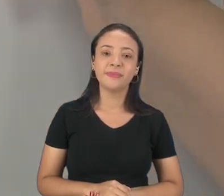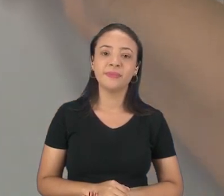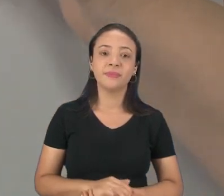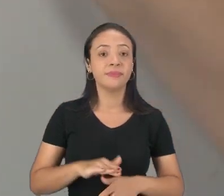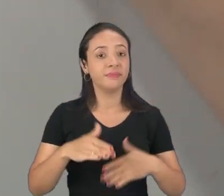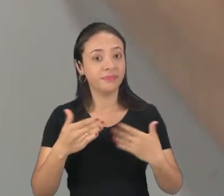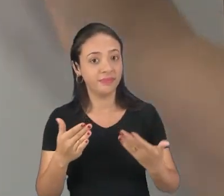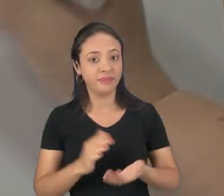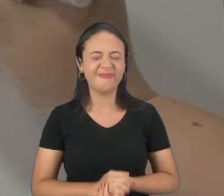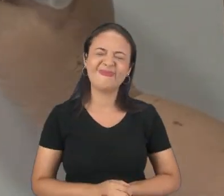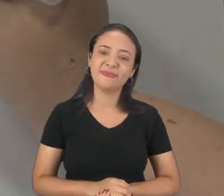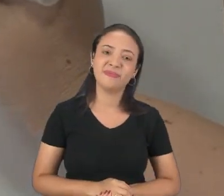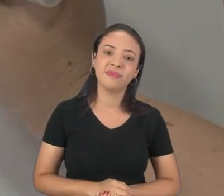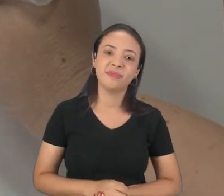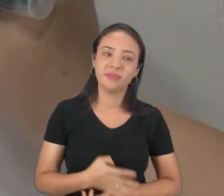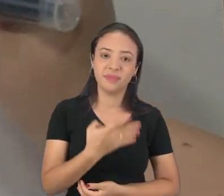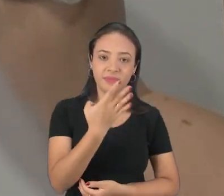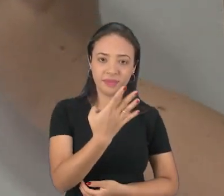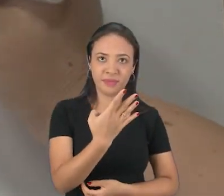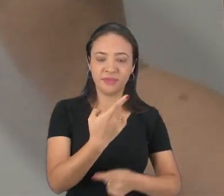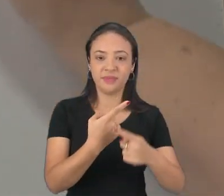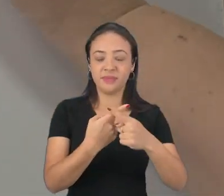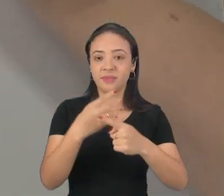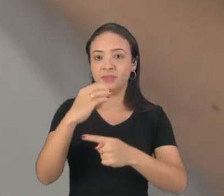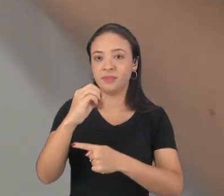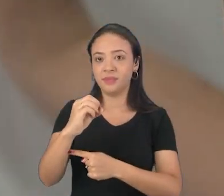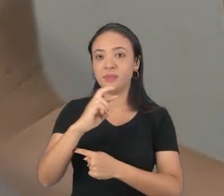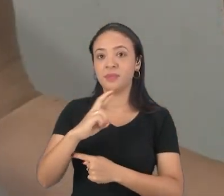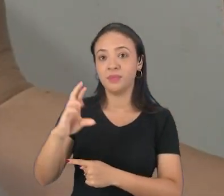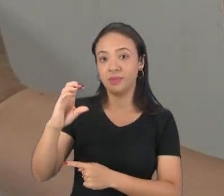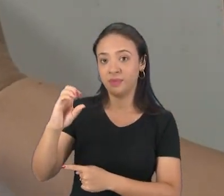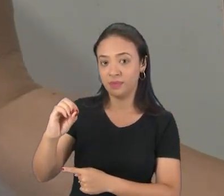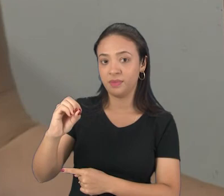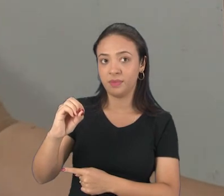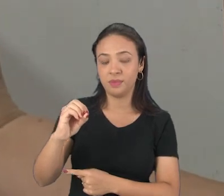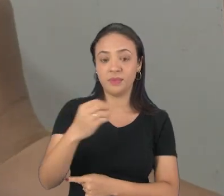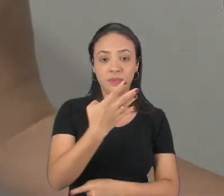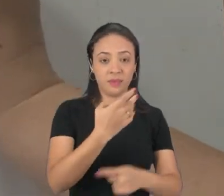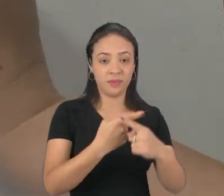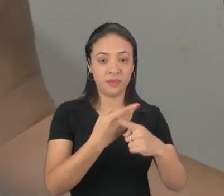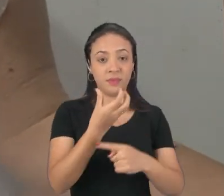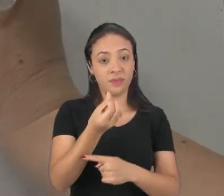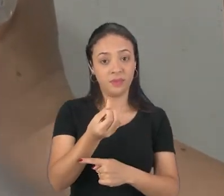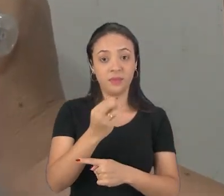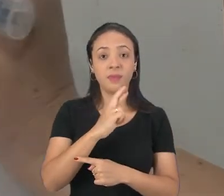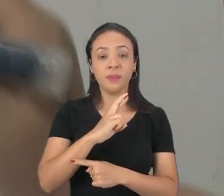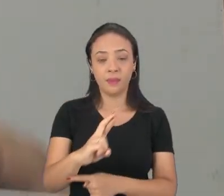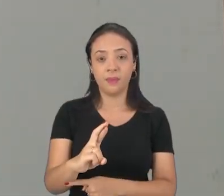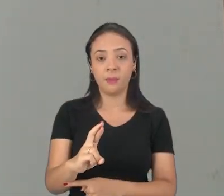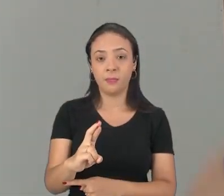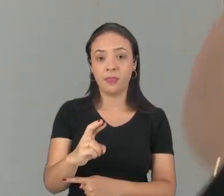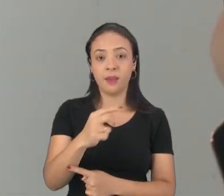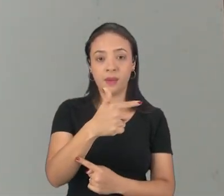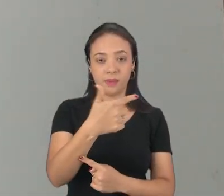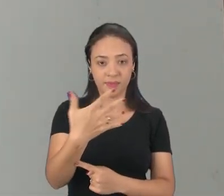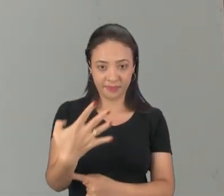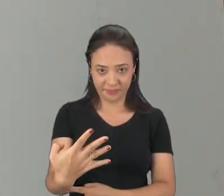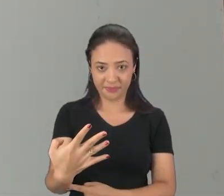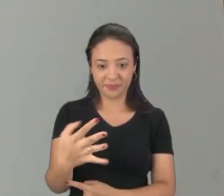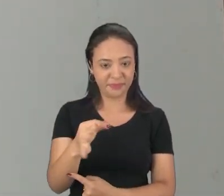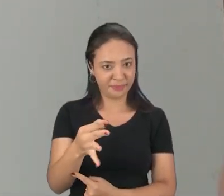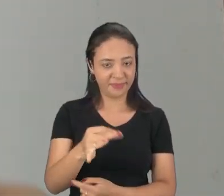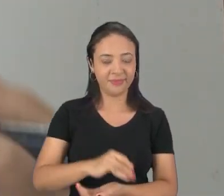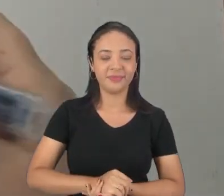Ou seja, 4 vezes 0 vai dar sempre 0, 4 vezes 6, nós sabemos que é 24,